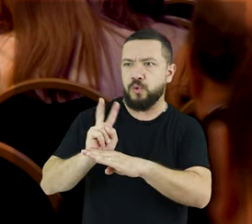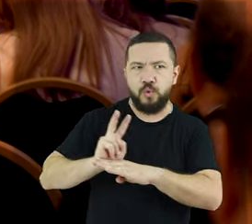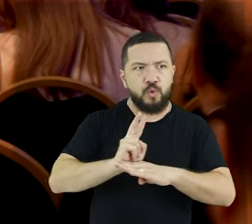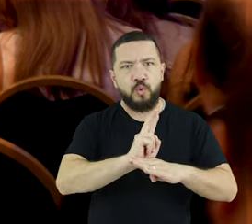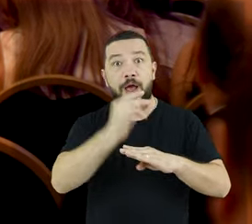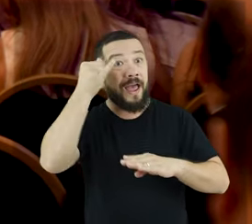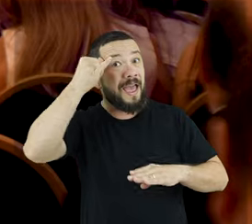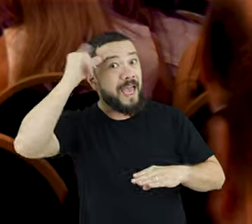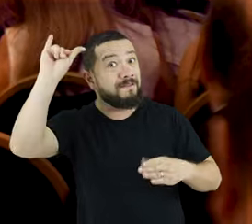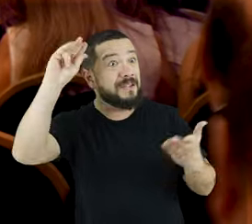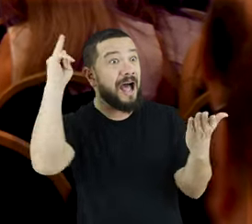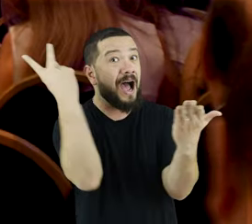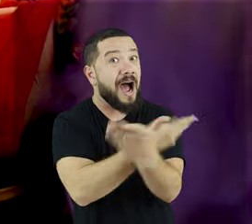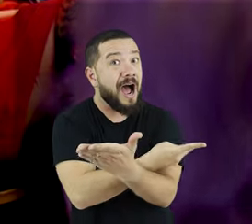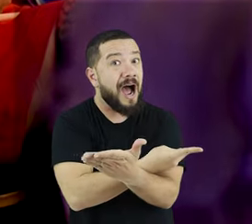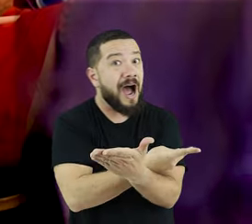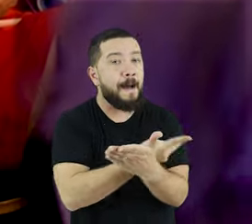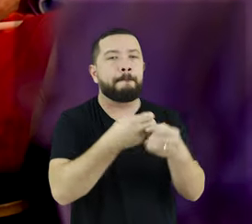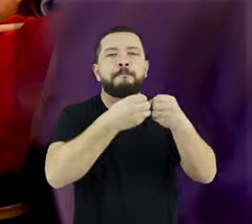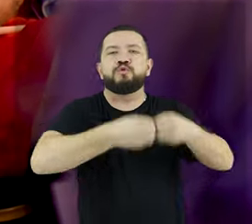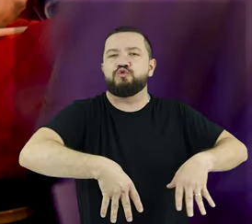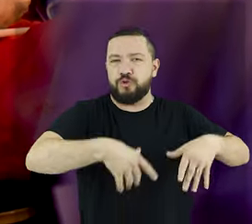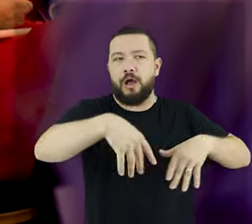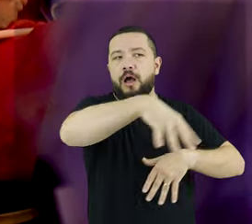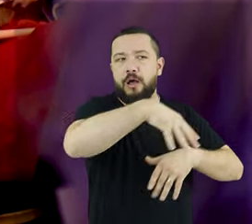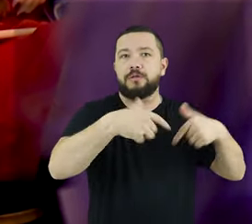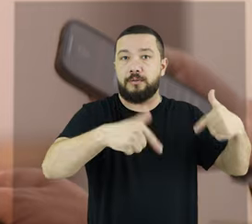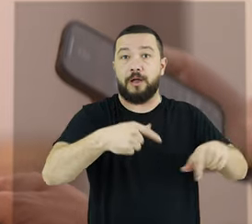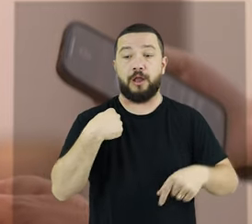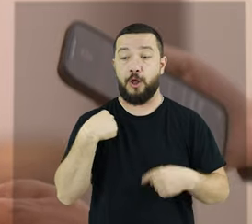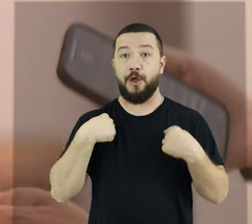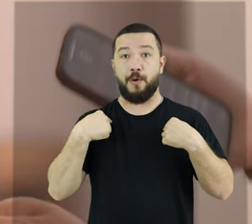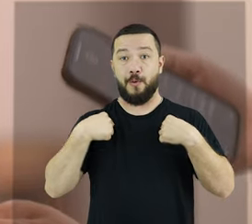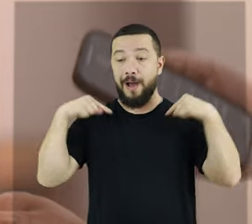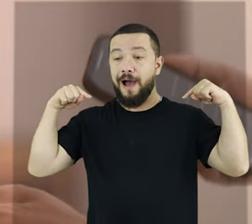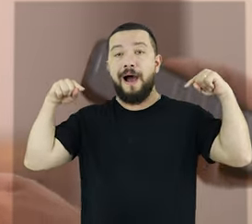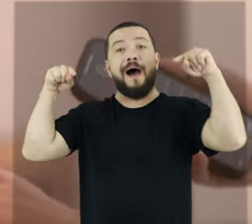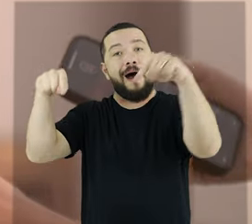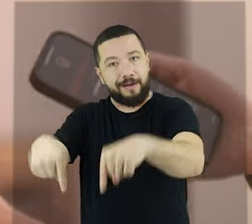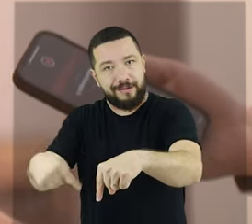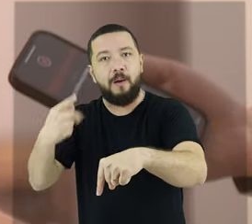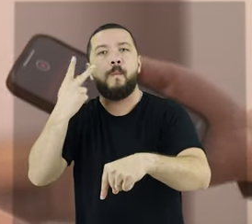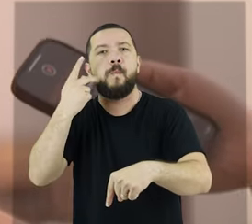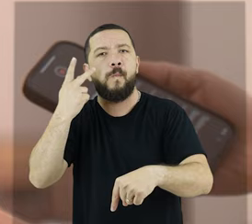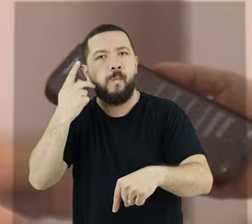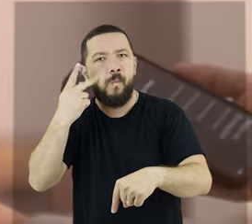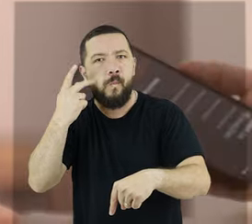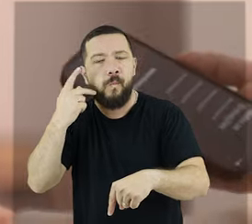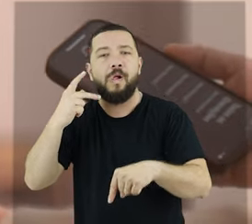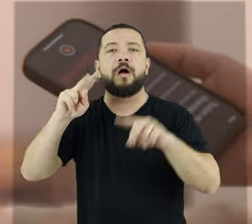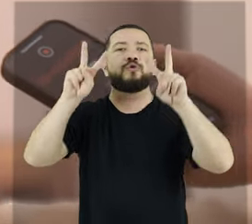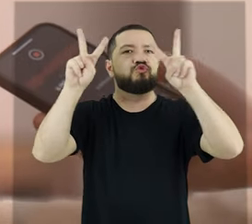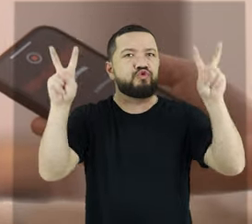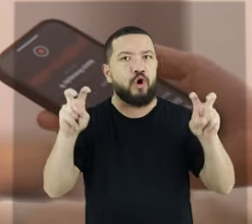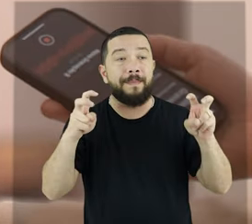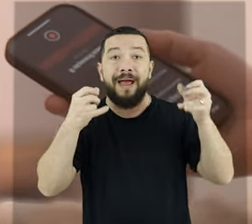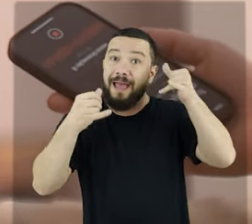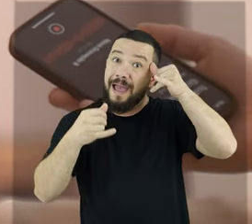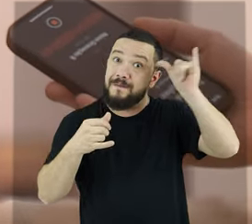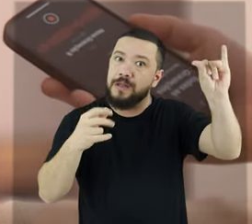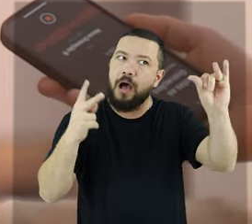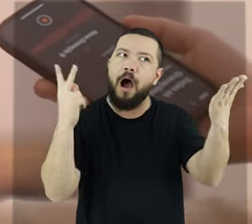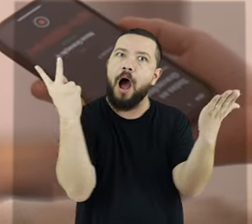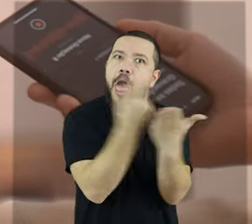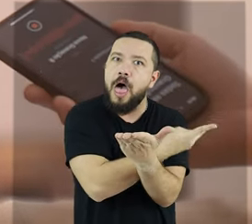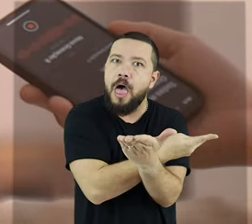menos impacto negativo na cadeia produtiva do trabalho. Eu vim aqui até o Ceará tratar esse tema da prevenção de acidentes, com